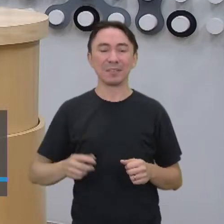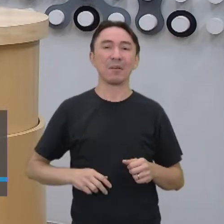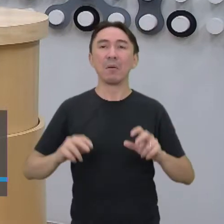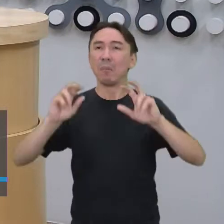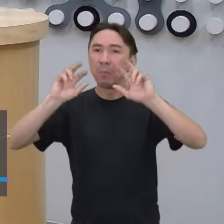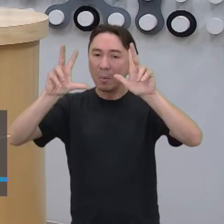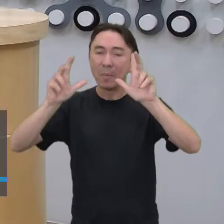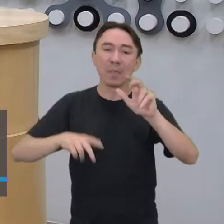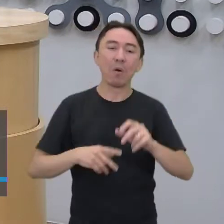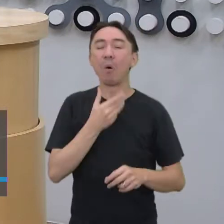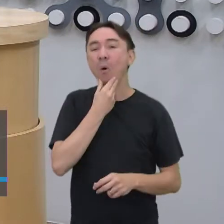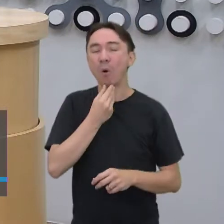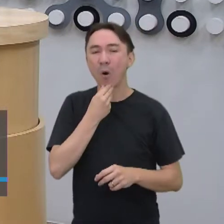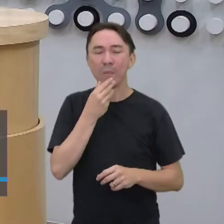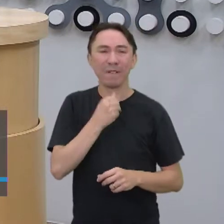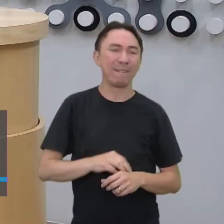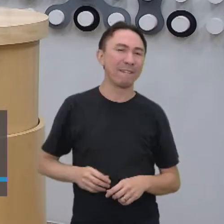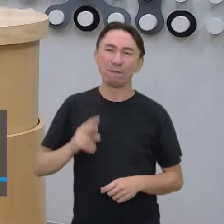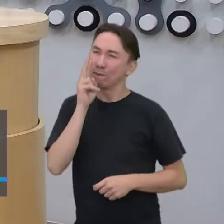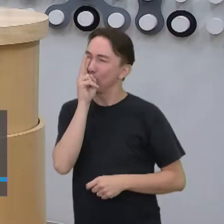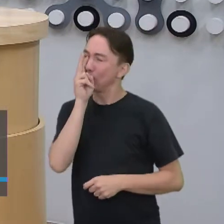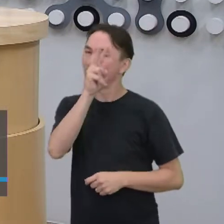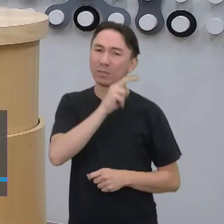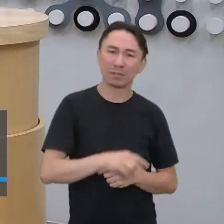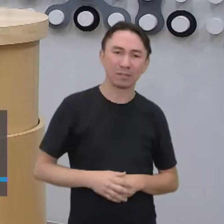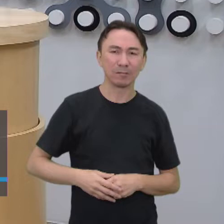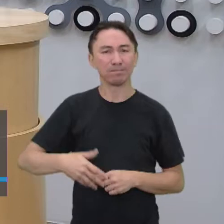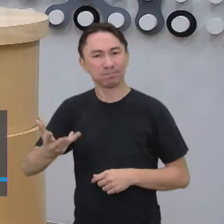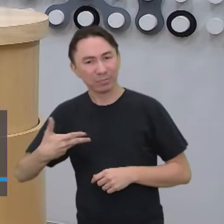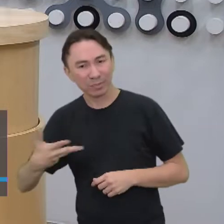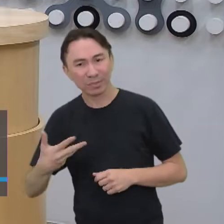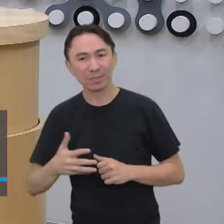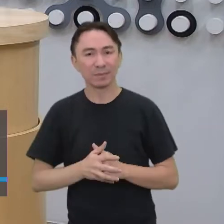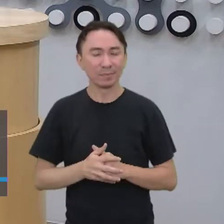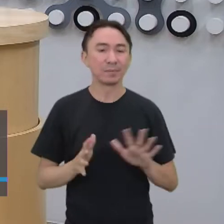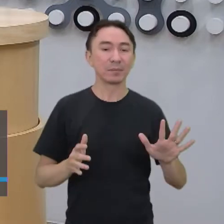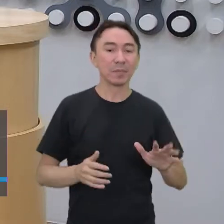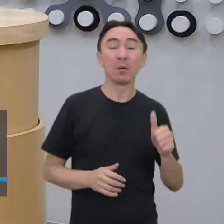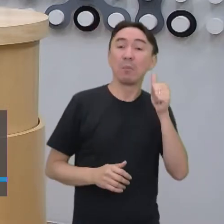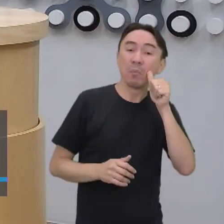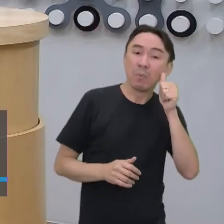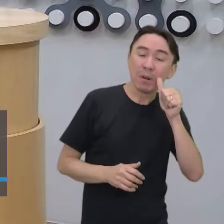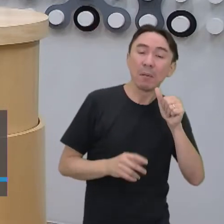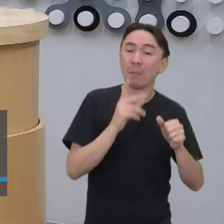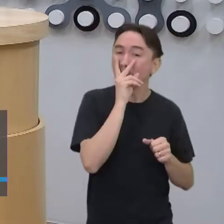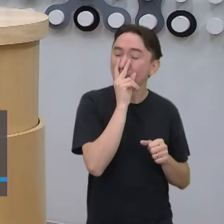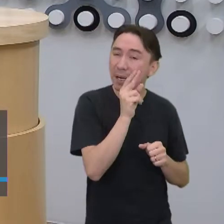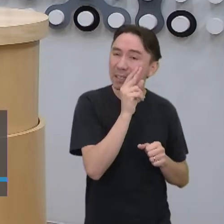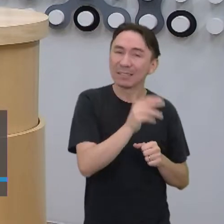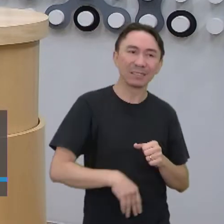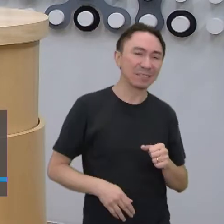o feminino é mais técnico, né? Você colocar a bola. Eu acredito isso, me corrija. Mas eu falo assim,